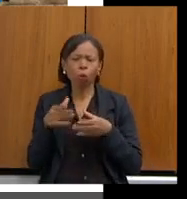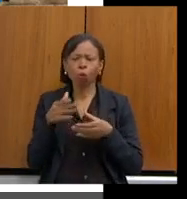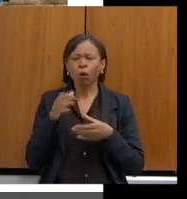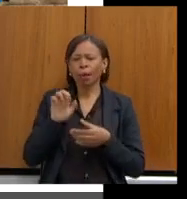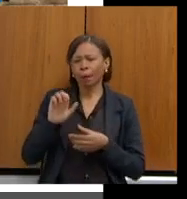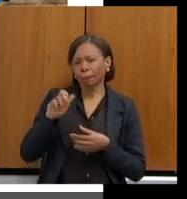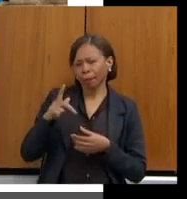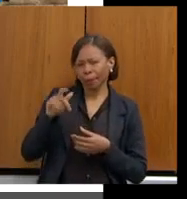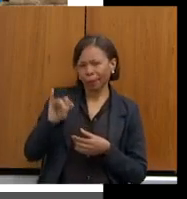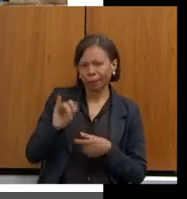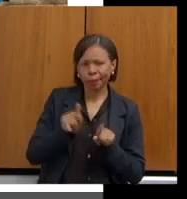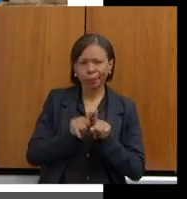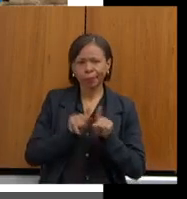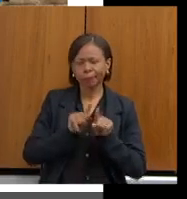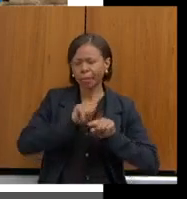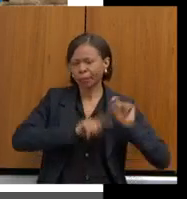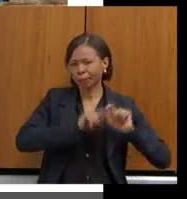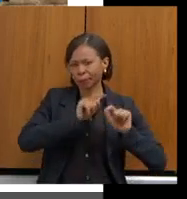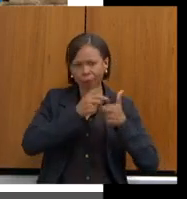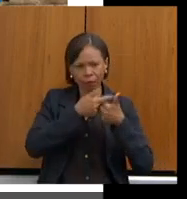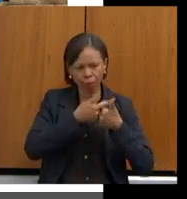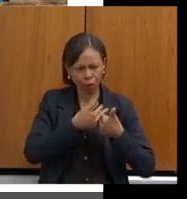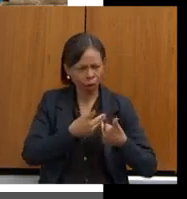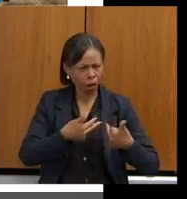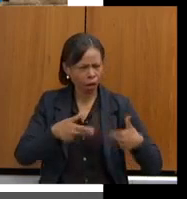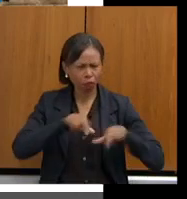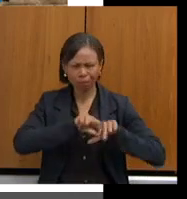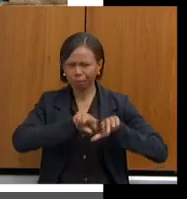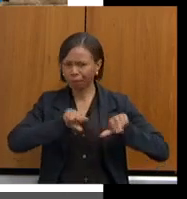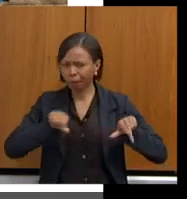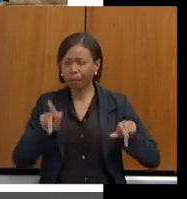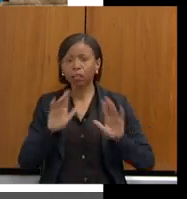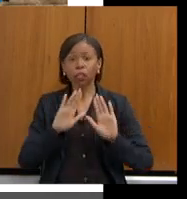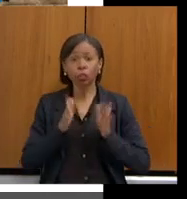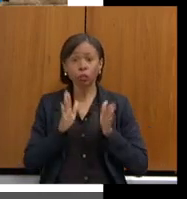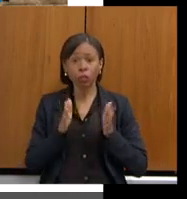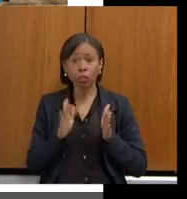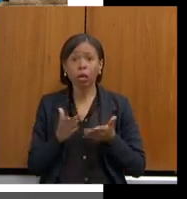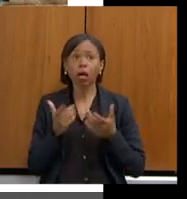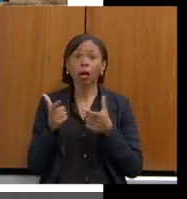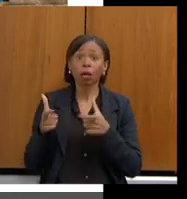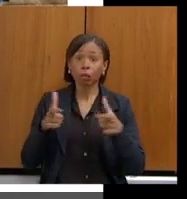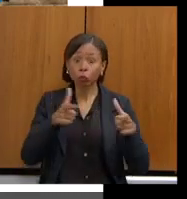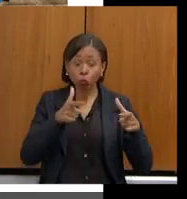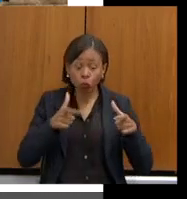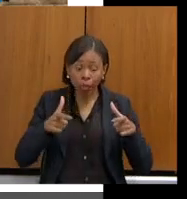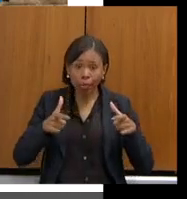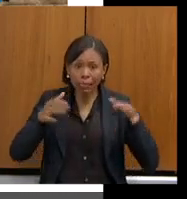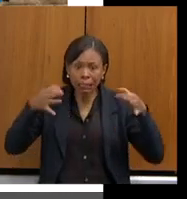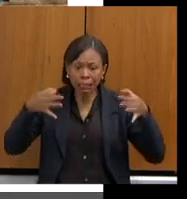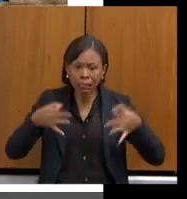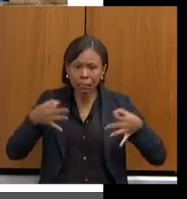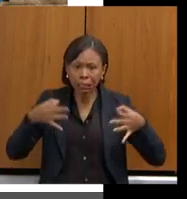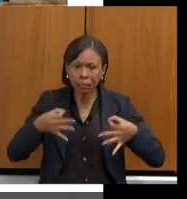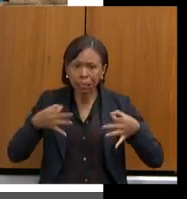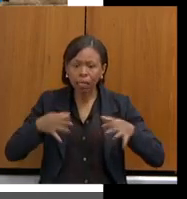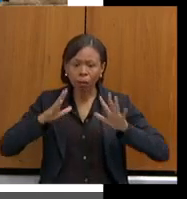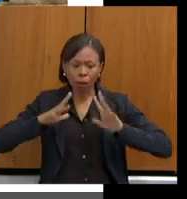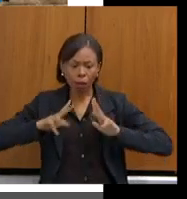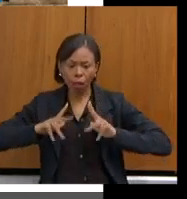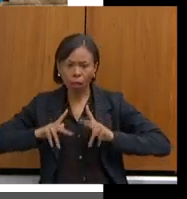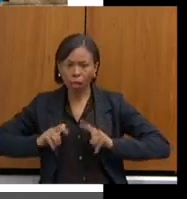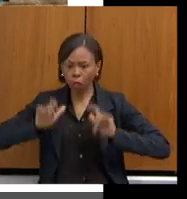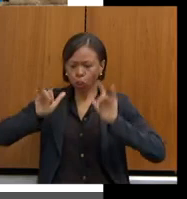individual e insumos diversos nós tivemos então o estabelecimento de locais adequados para assepsia e